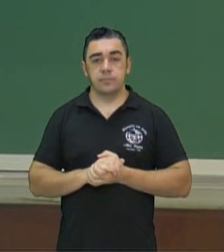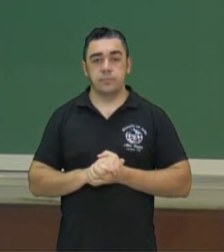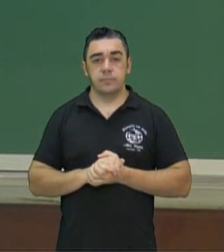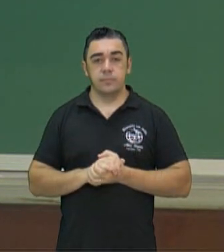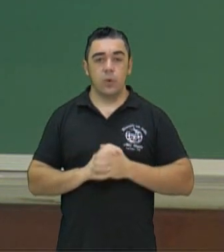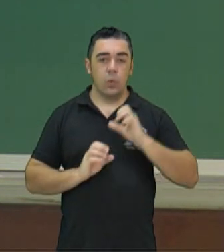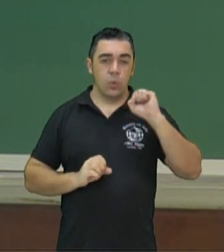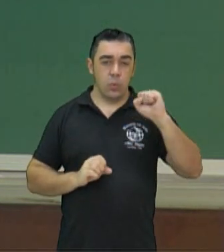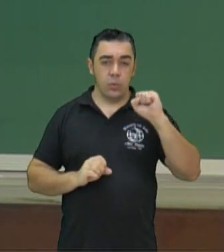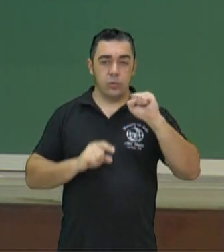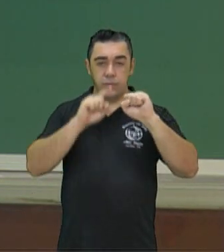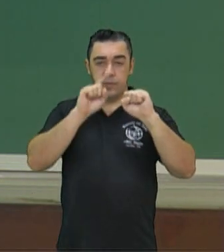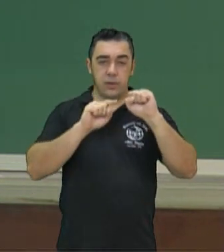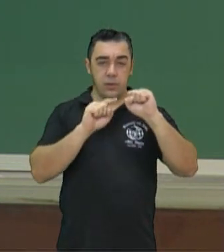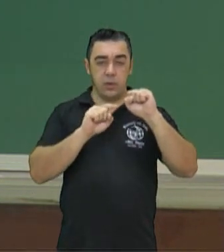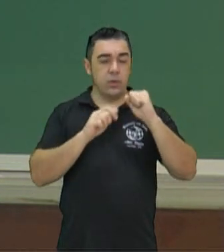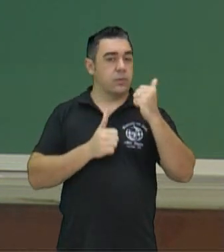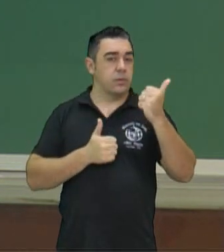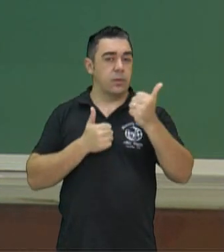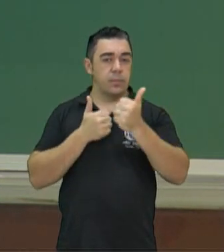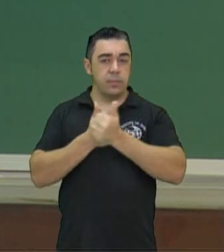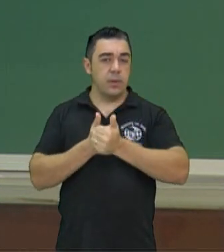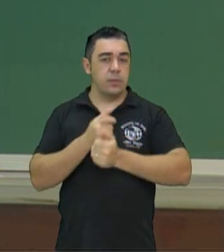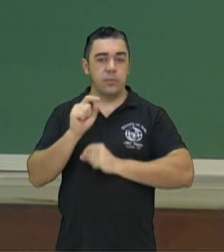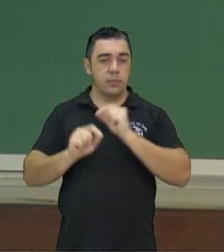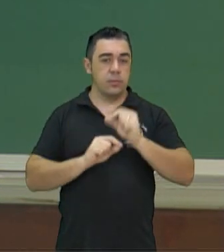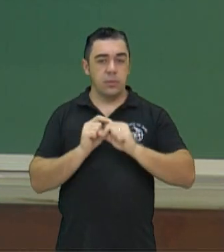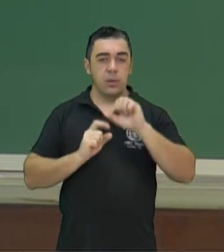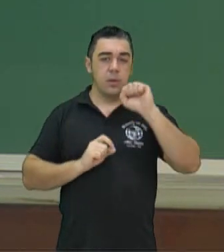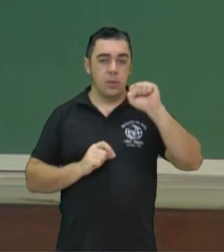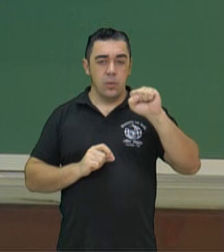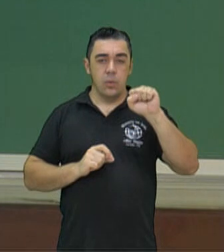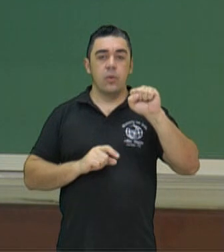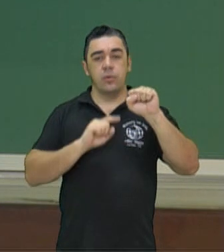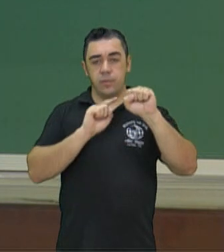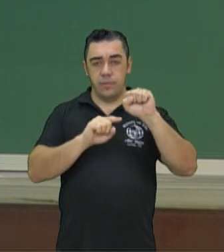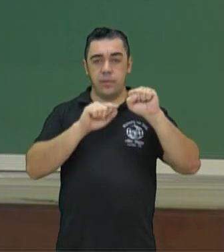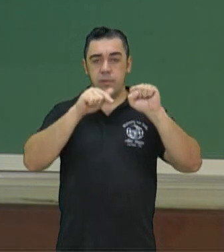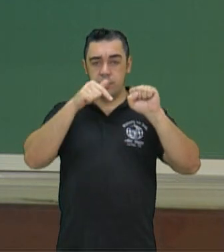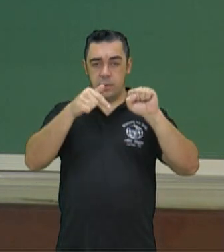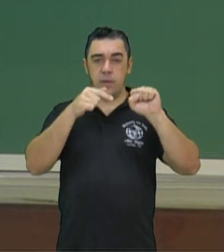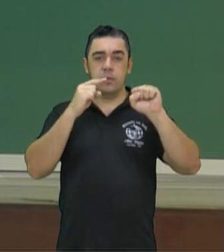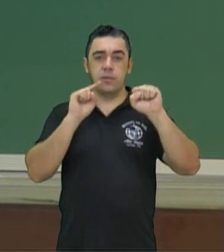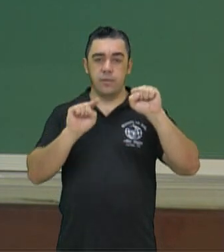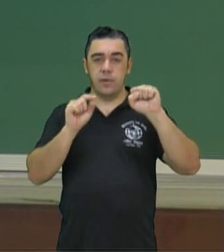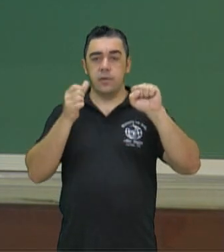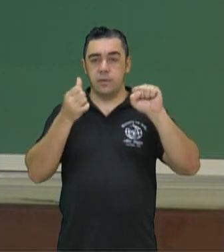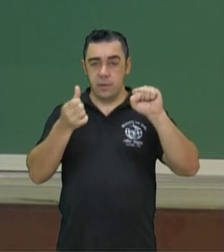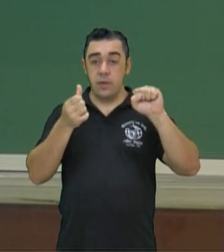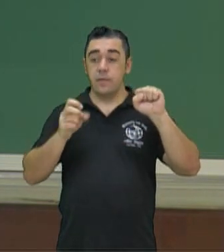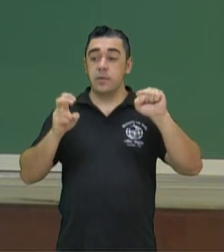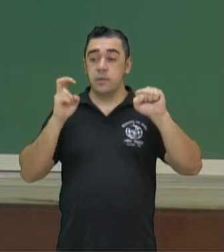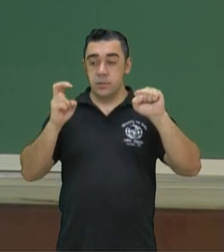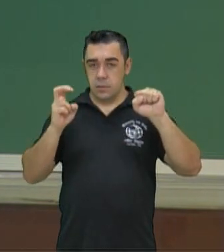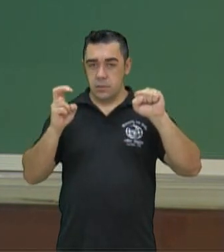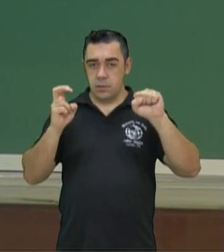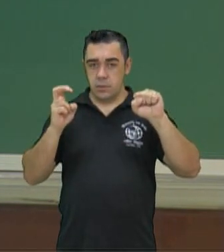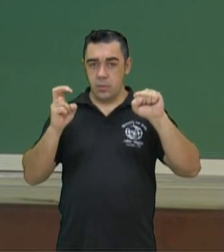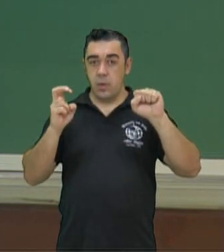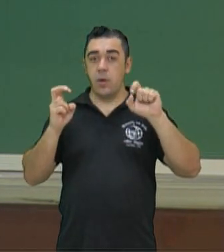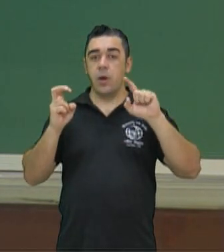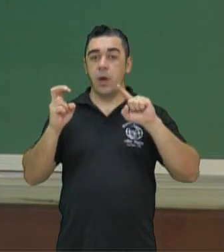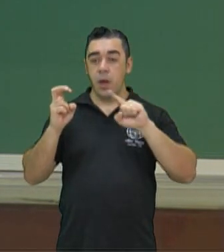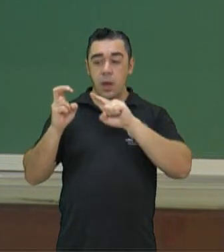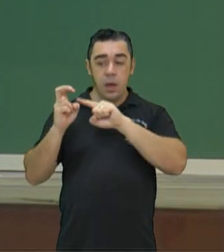8 fatorial? 8 fatorial é a mesma coisa aqui. 8 vezes 7 vezes 6 vezes